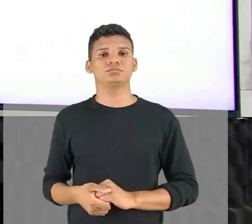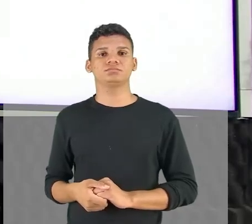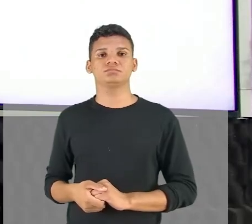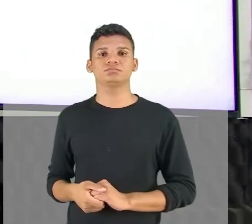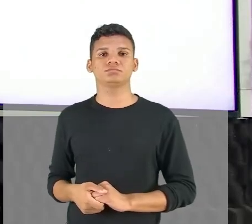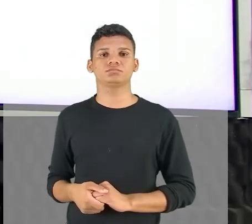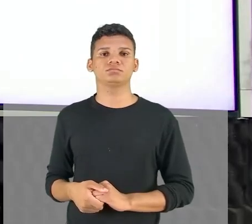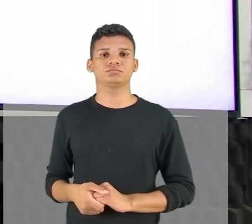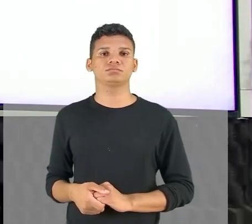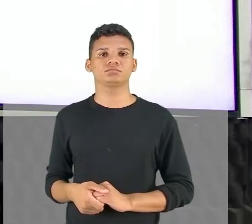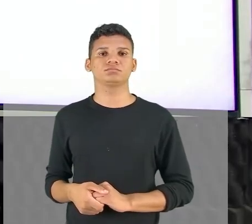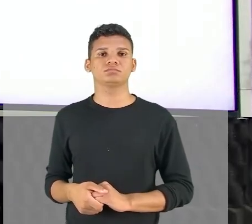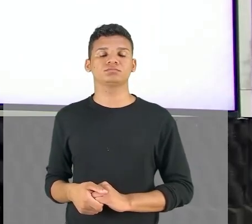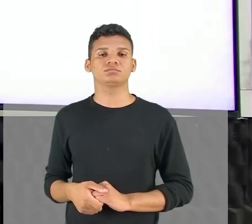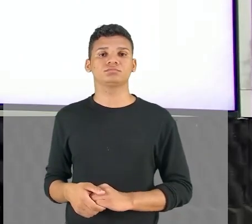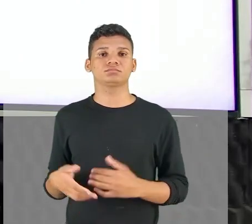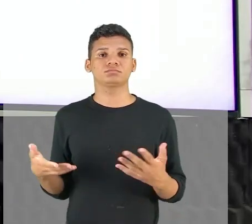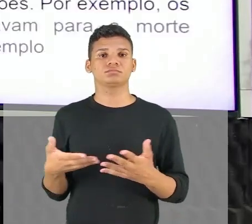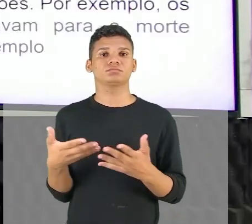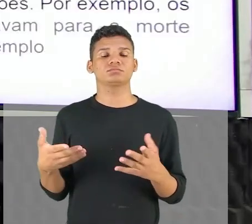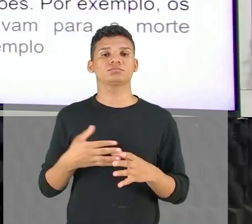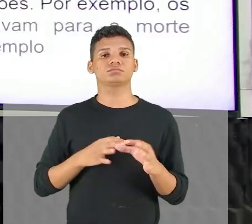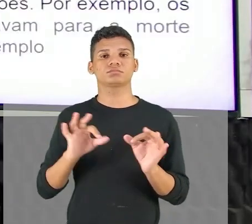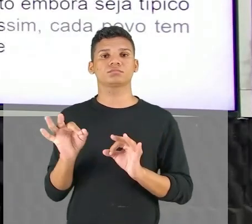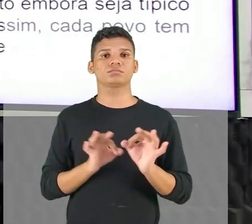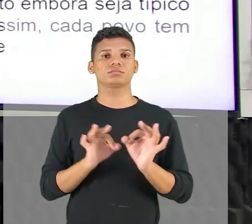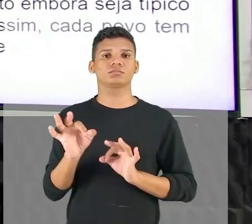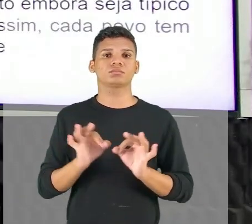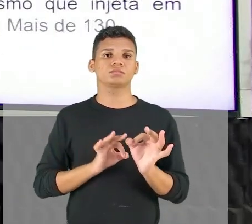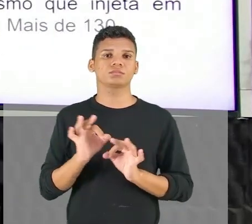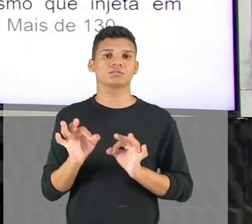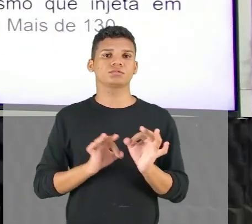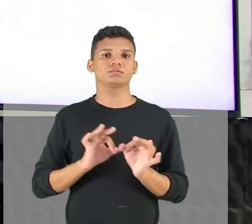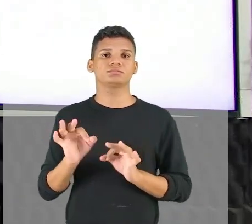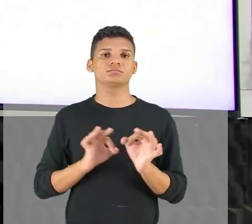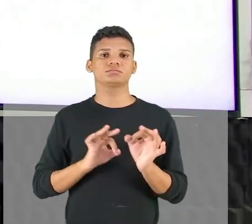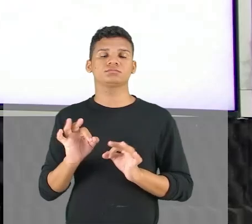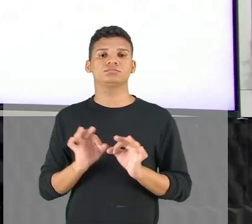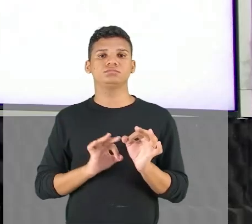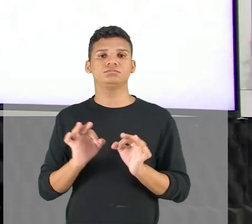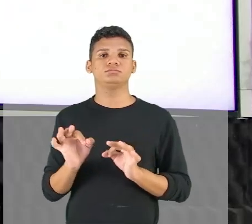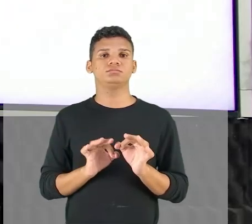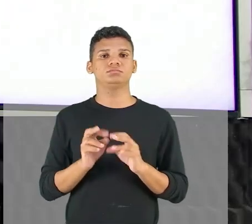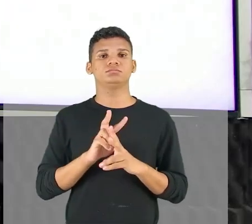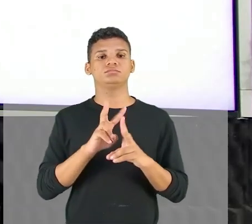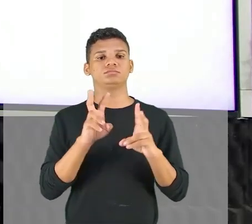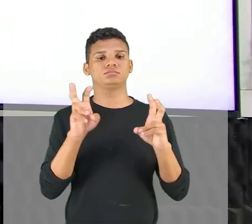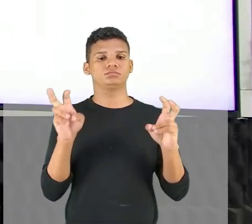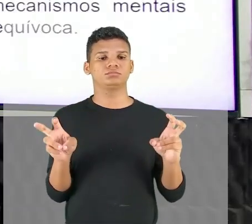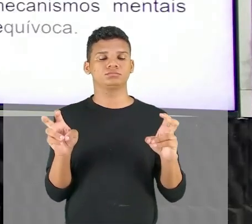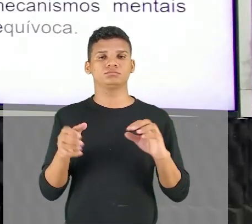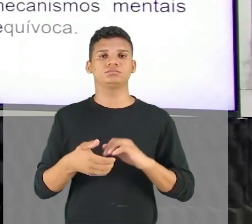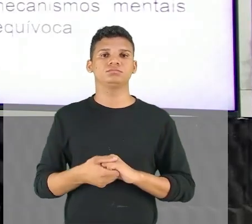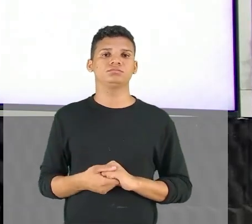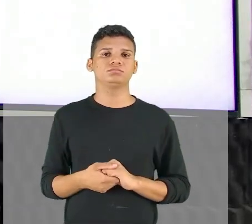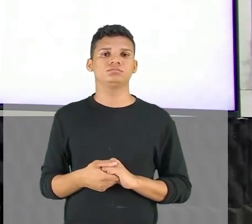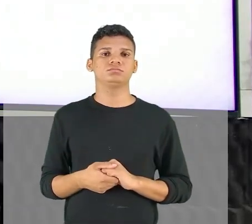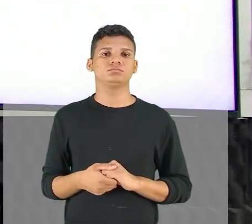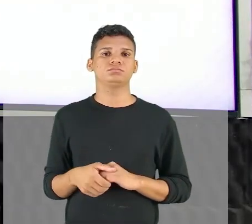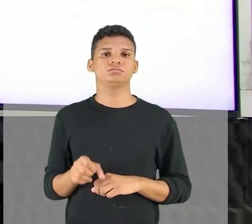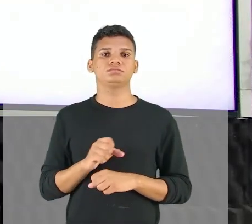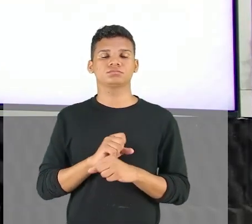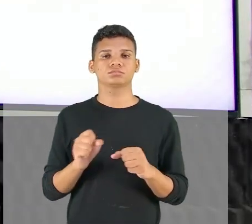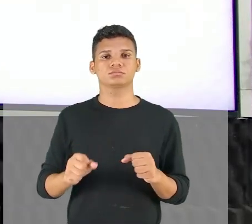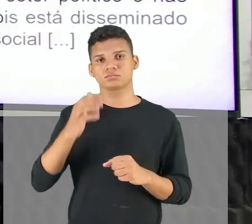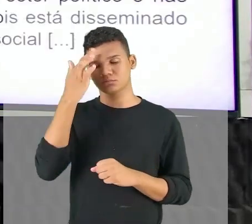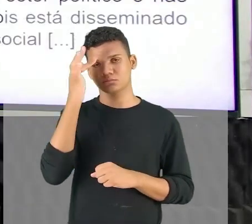eu quero resolver aqui uma questão com vocês, que é uma questão sobre esse grande filósofo